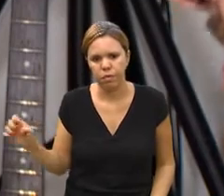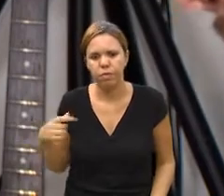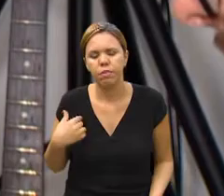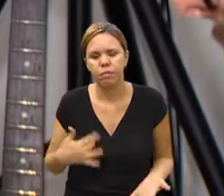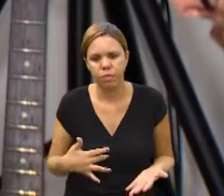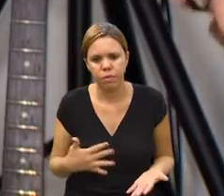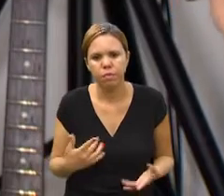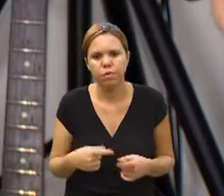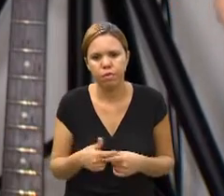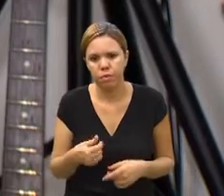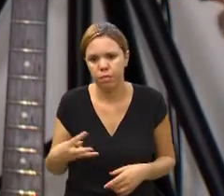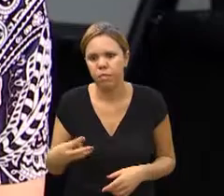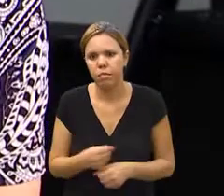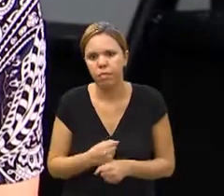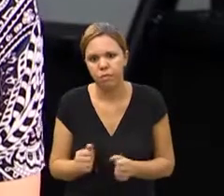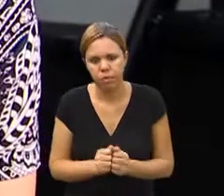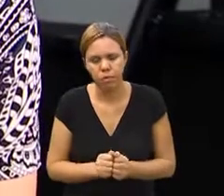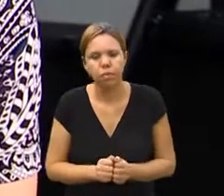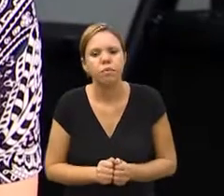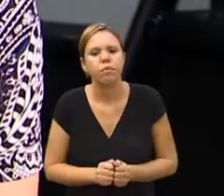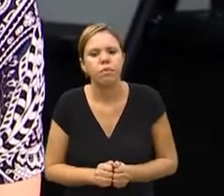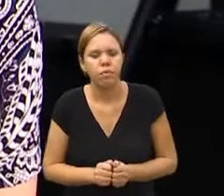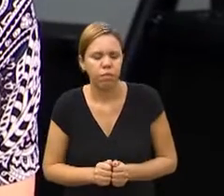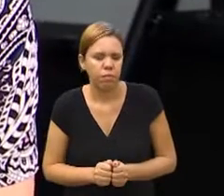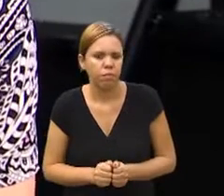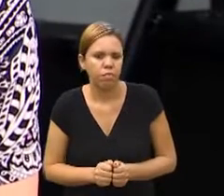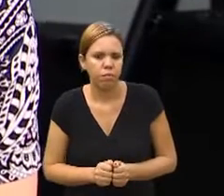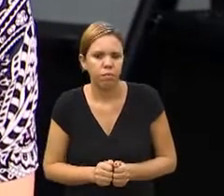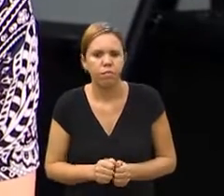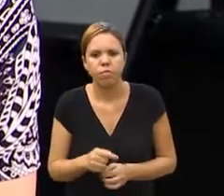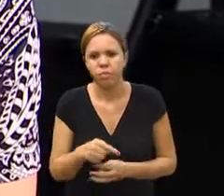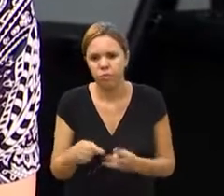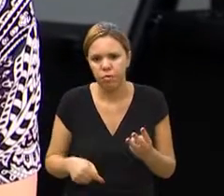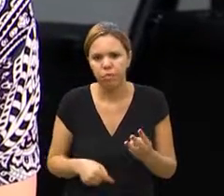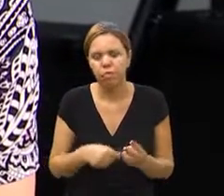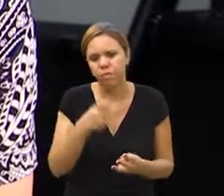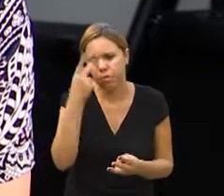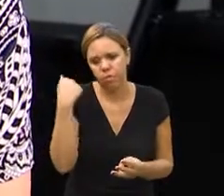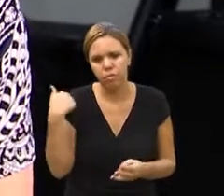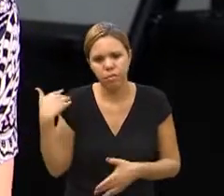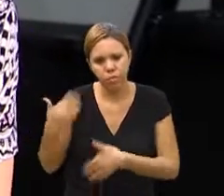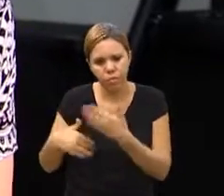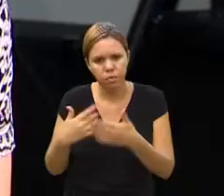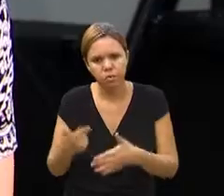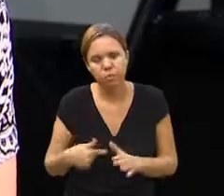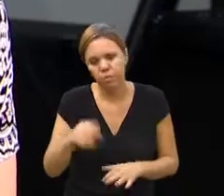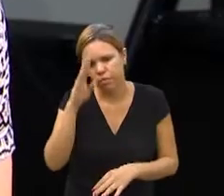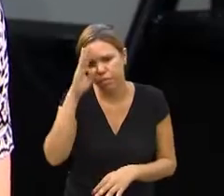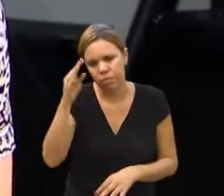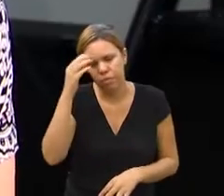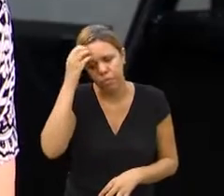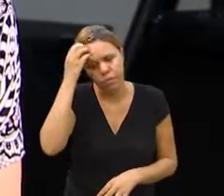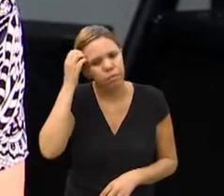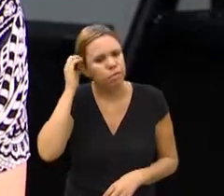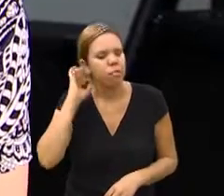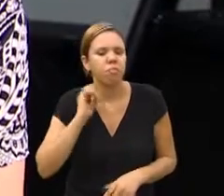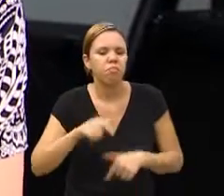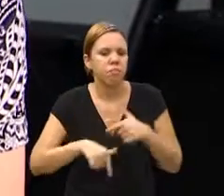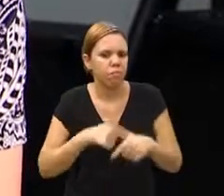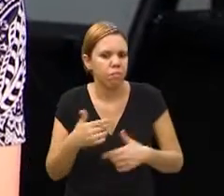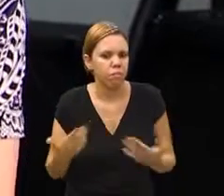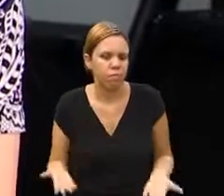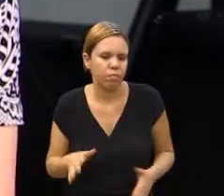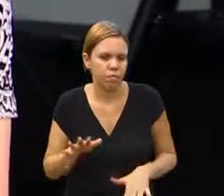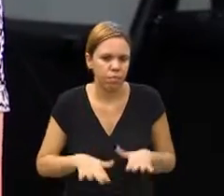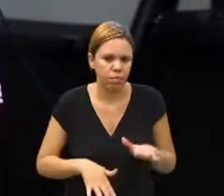bem entrosado, Sim. né? Mas o MZ Trio, nessa versão estável, ele é o meu principal trabalho, né?